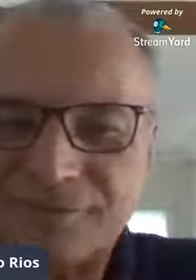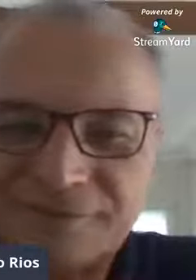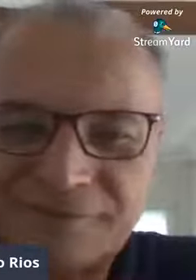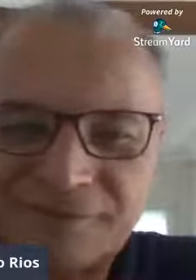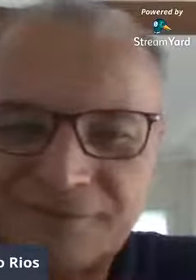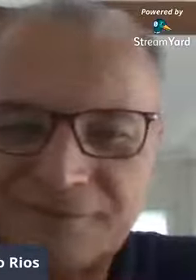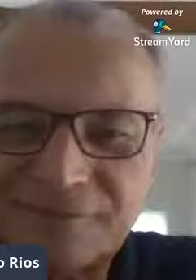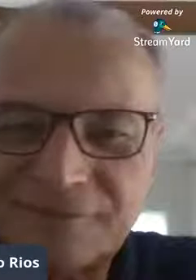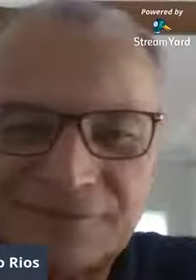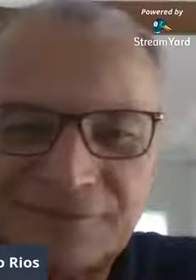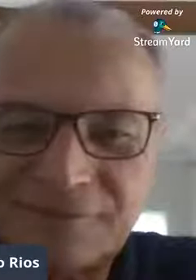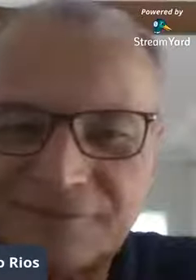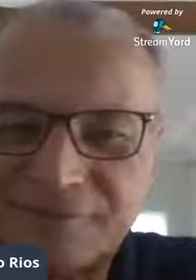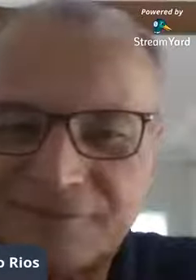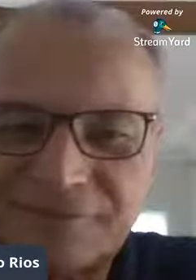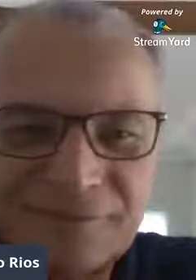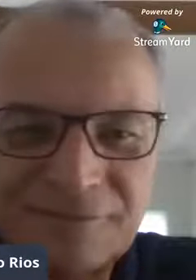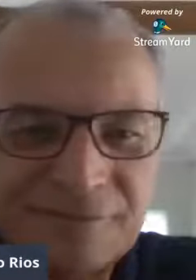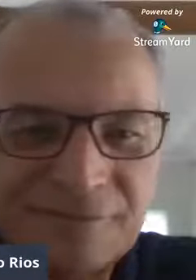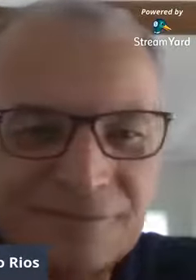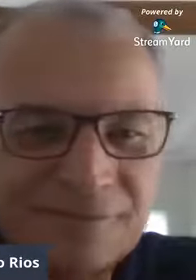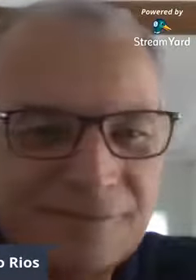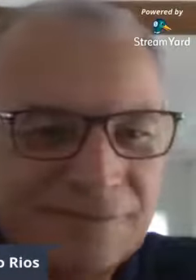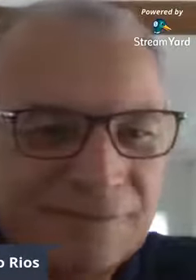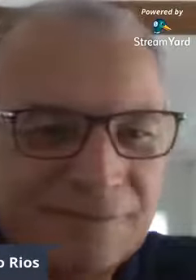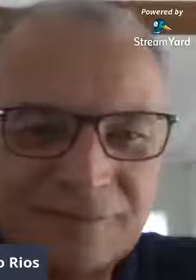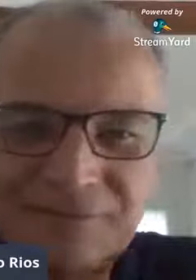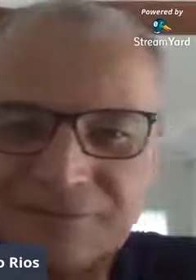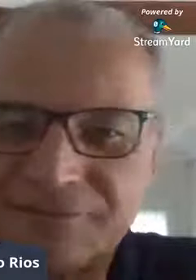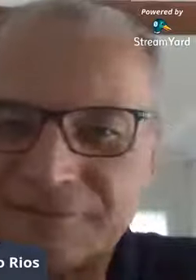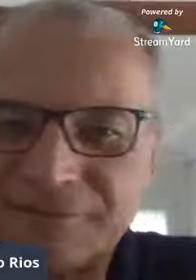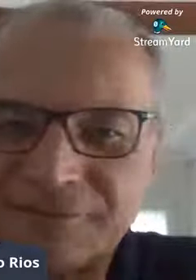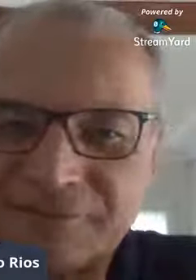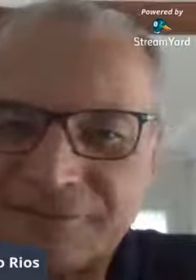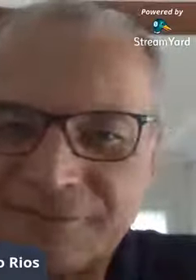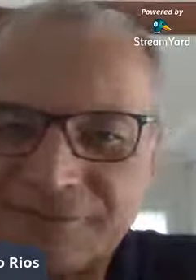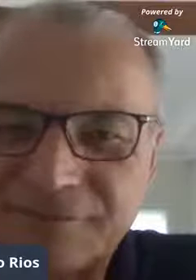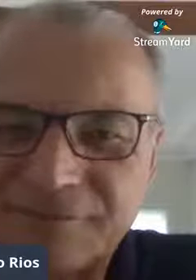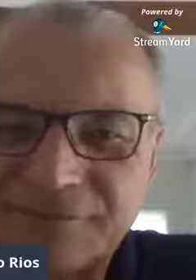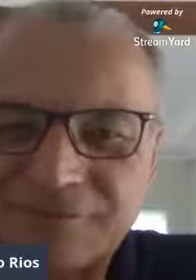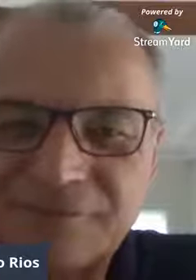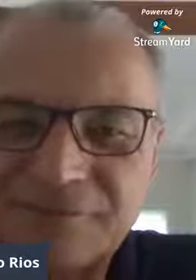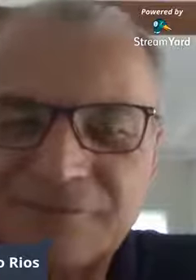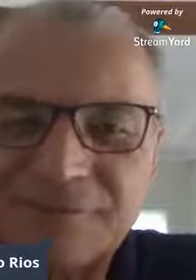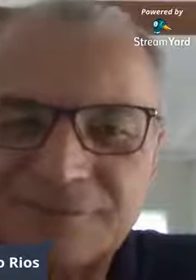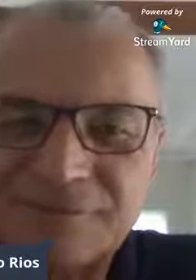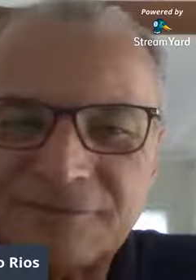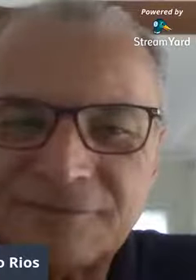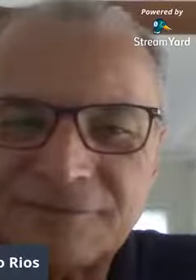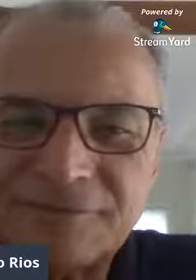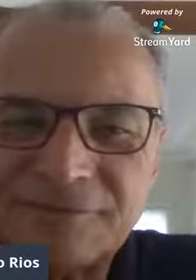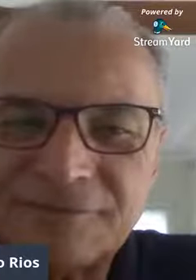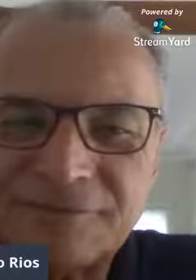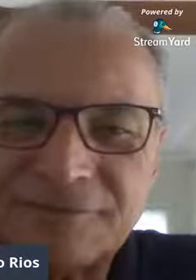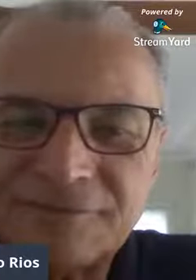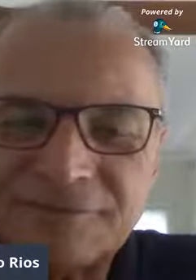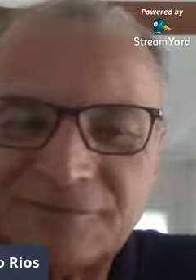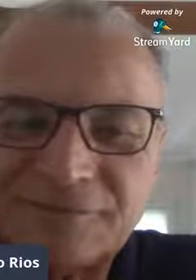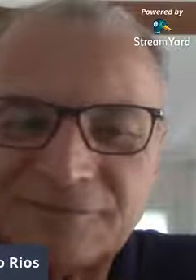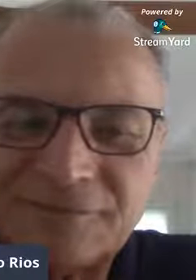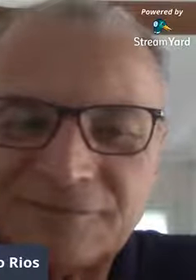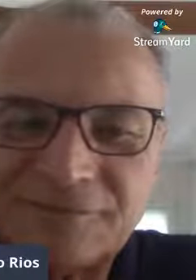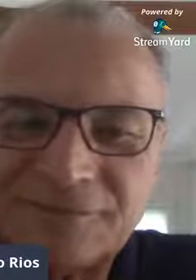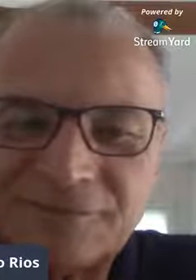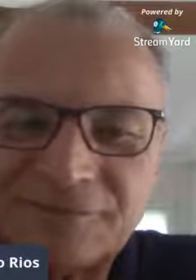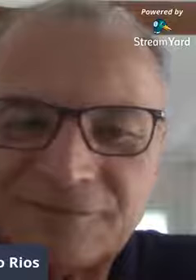link, ou seja, a legenda, numa outra página. Tá bom, Priscila? Você o pessoal de